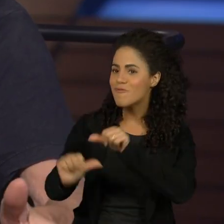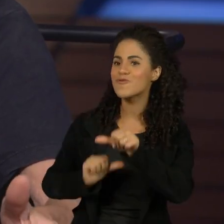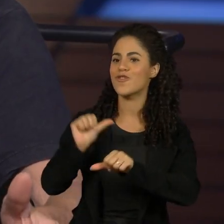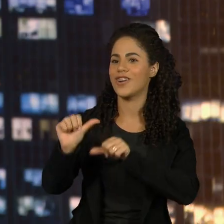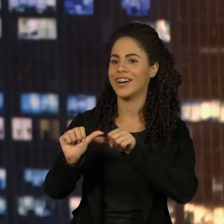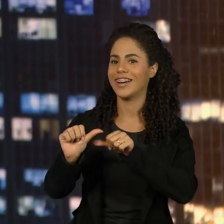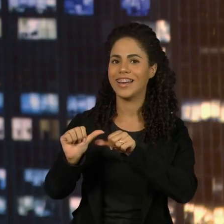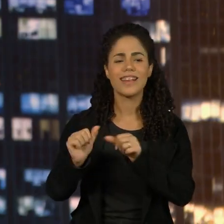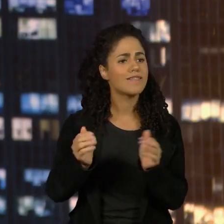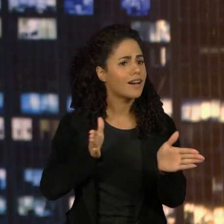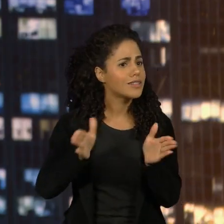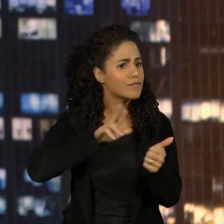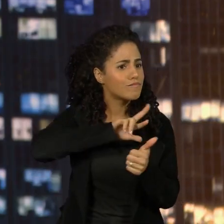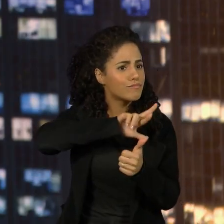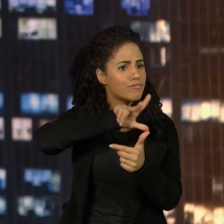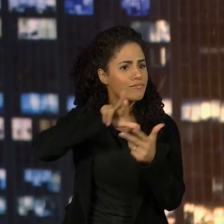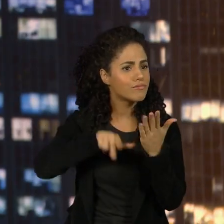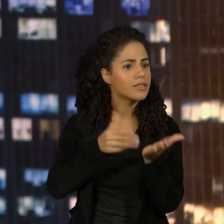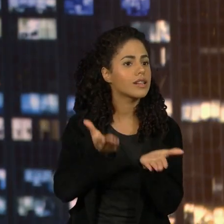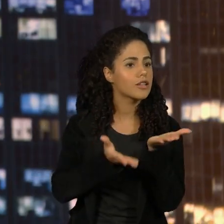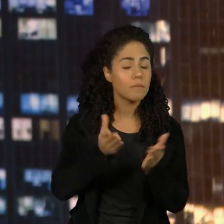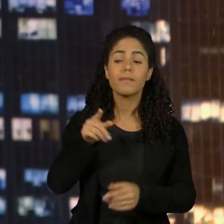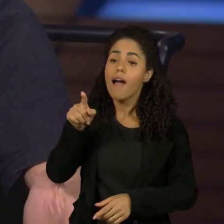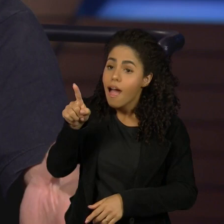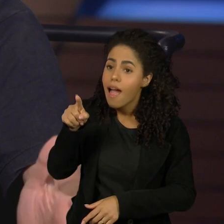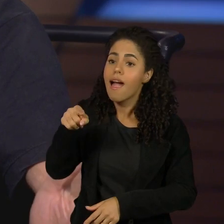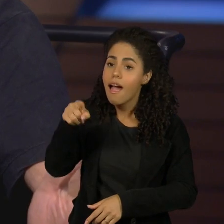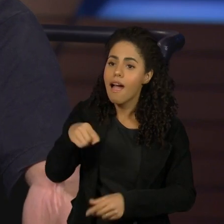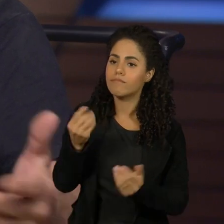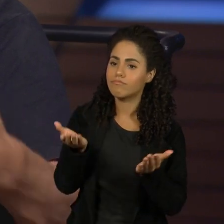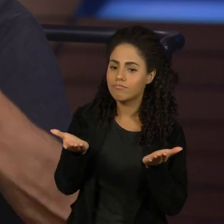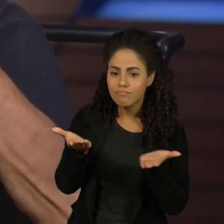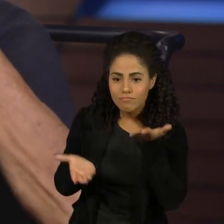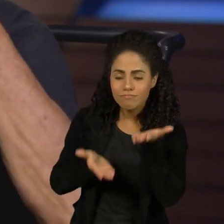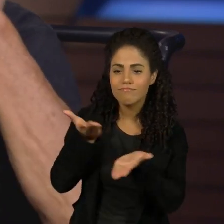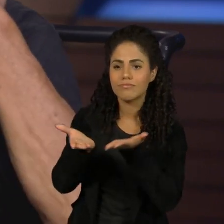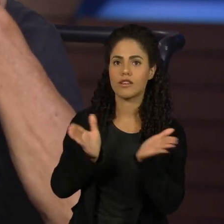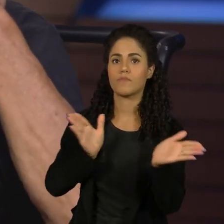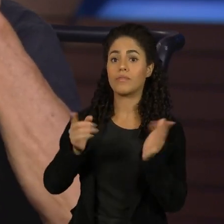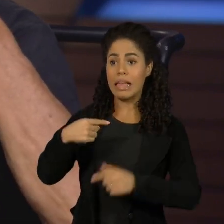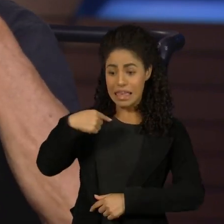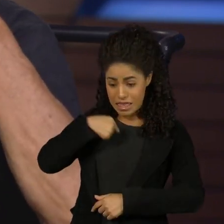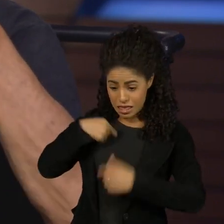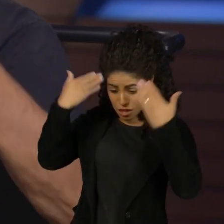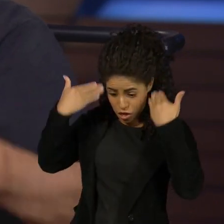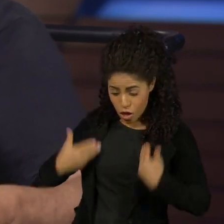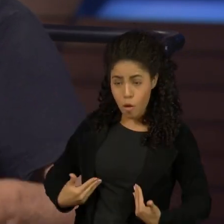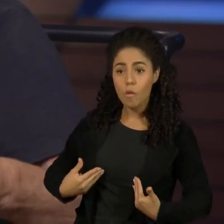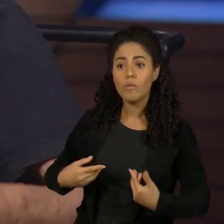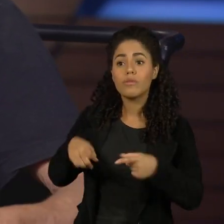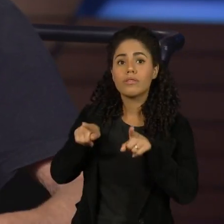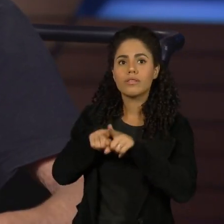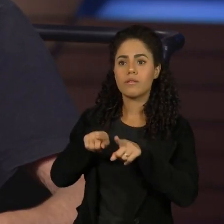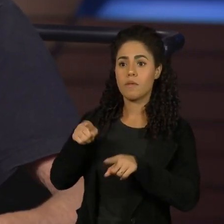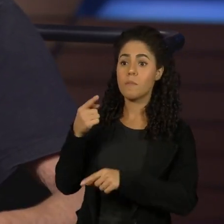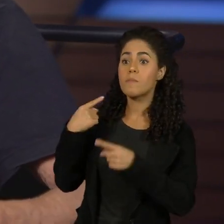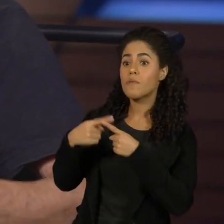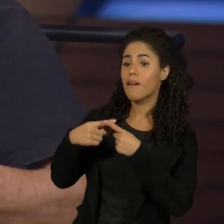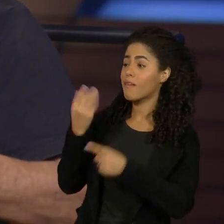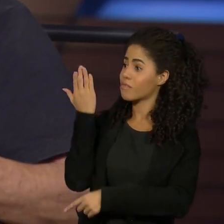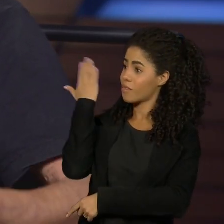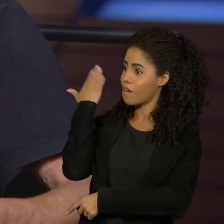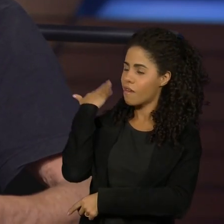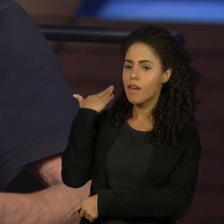teve acesso a muitas coisas que cara não teve se acesso tinha. a tudo e foi o que euzinho aqui em São Vicente, ainda mais porque naquela época